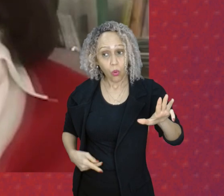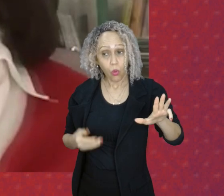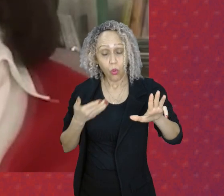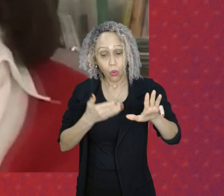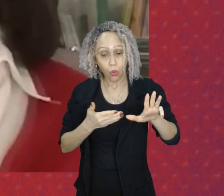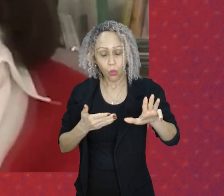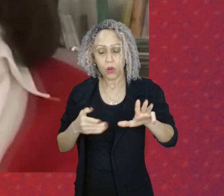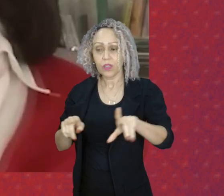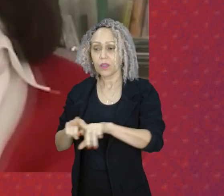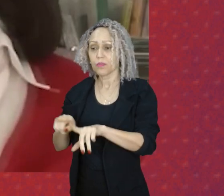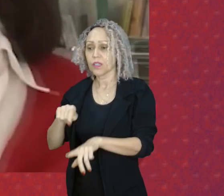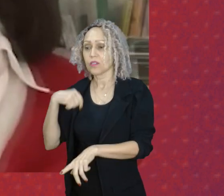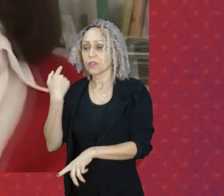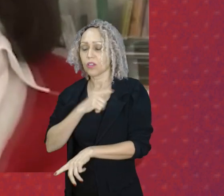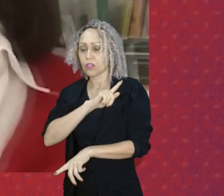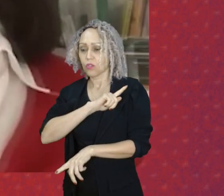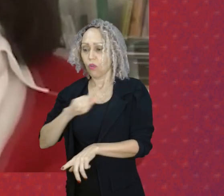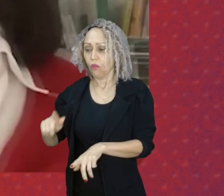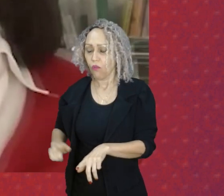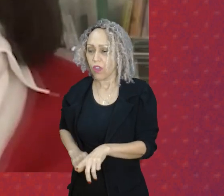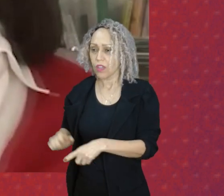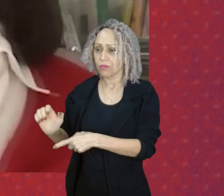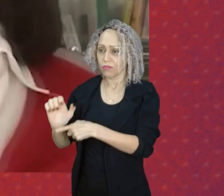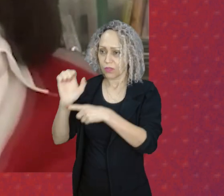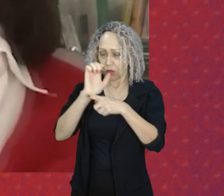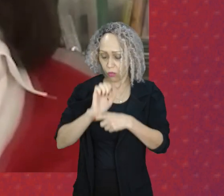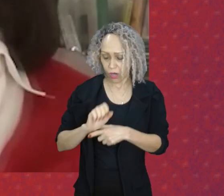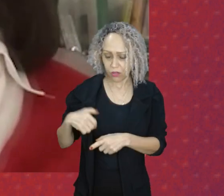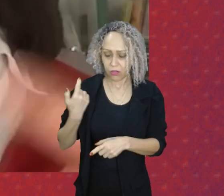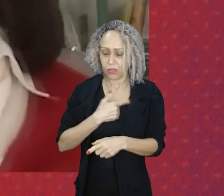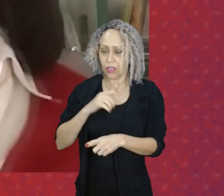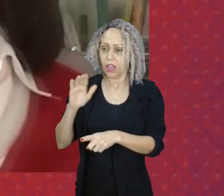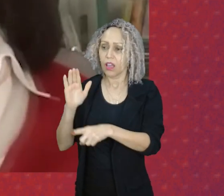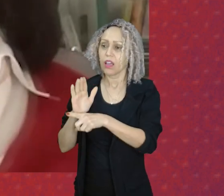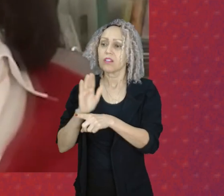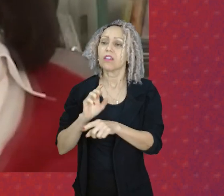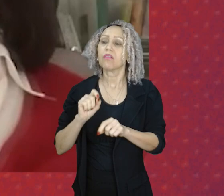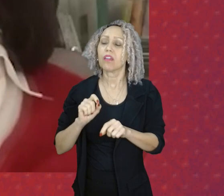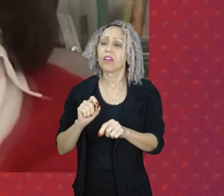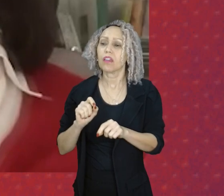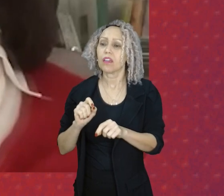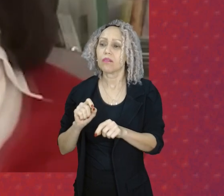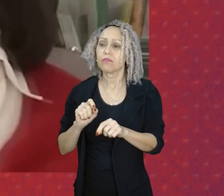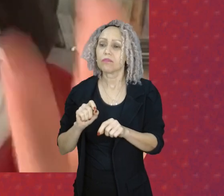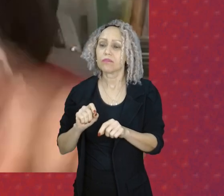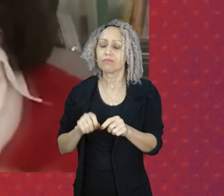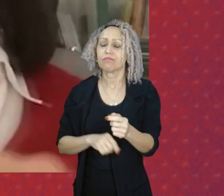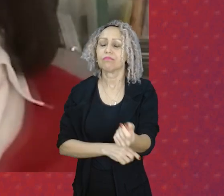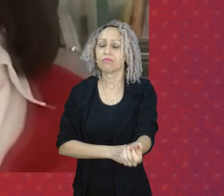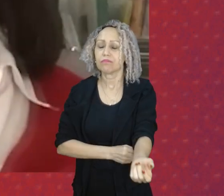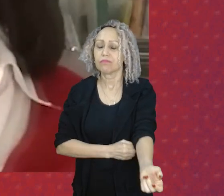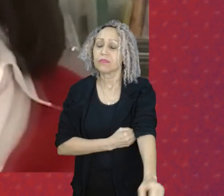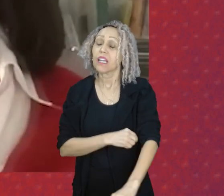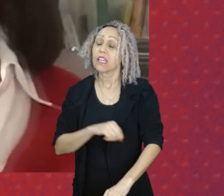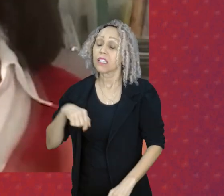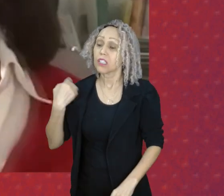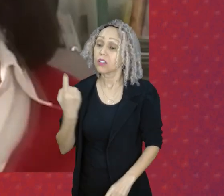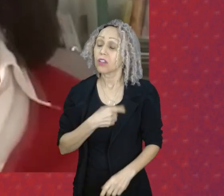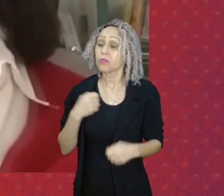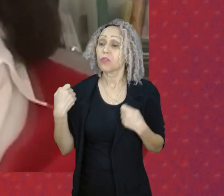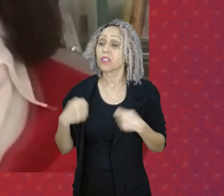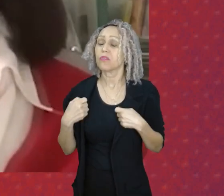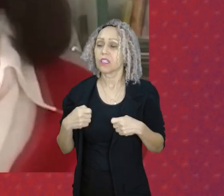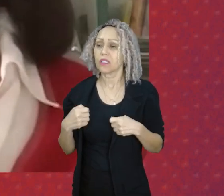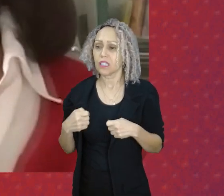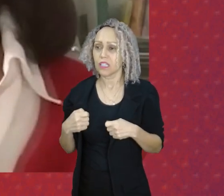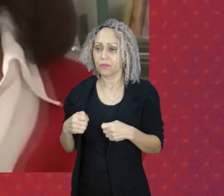governos estaduais e também contribuir para que possamos fazer a oposição nos